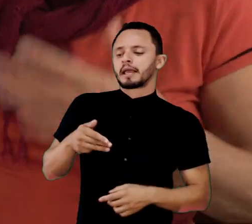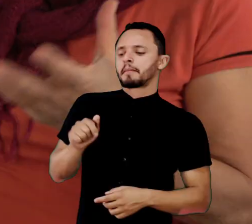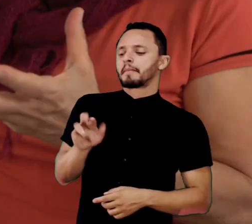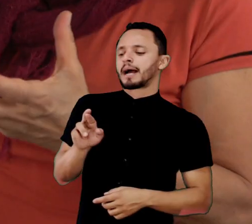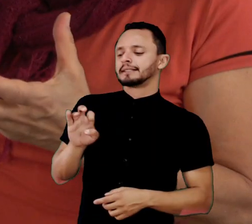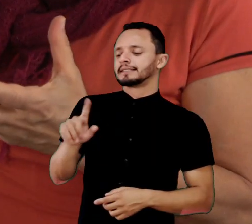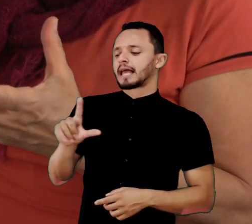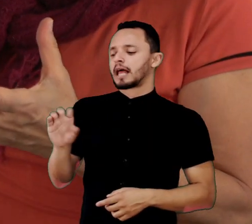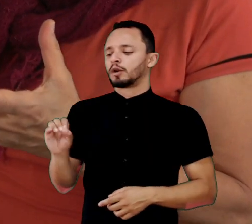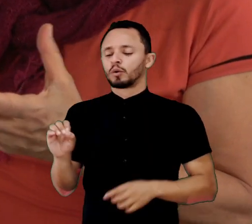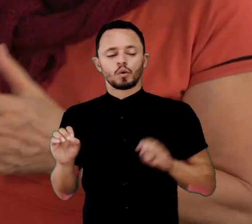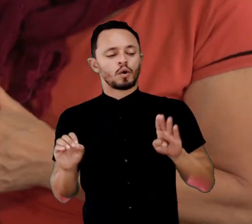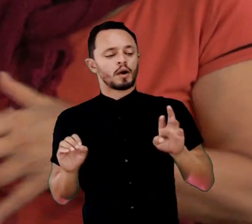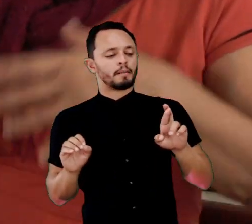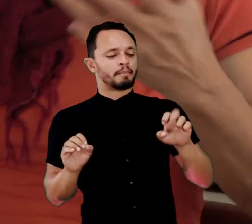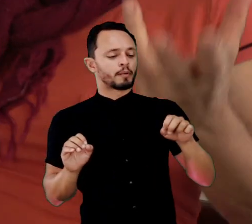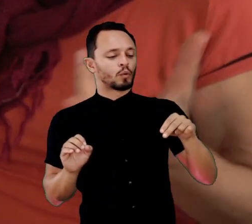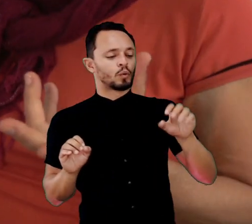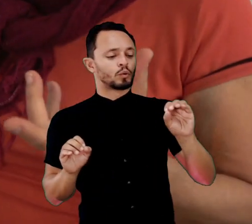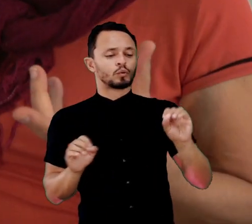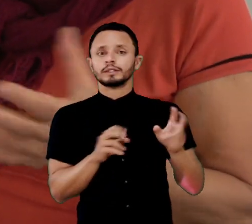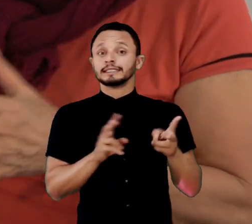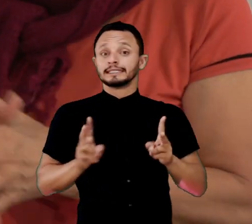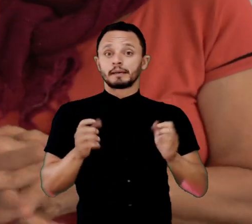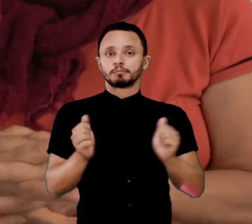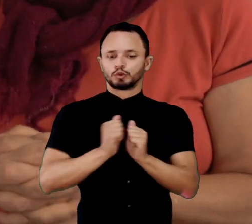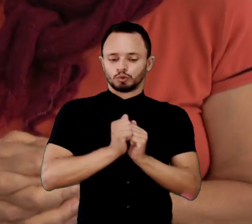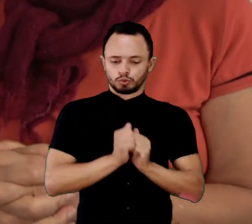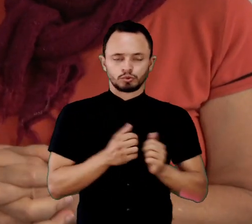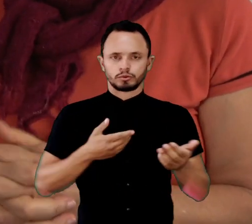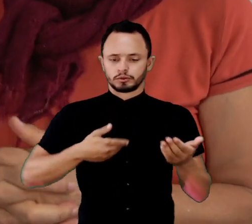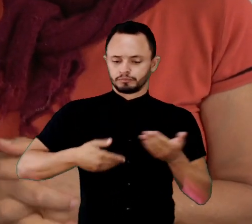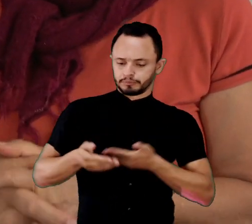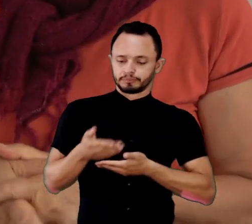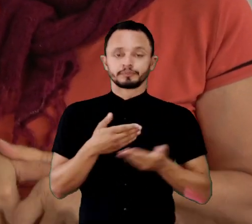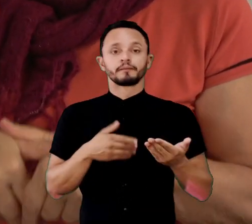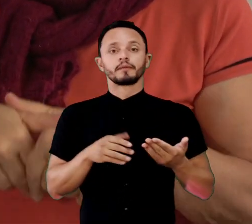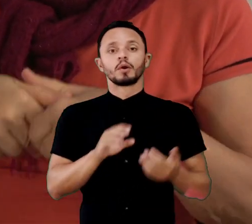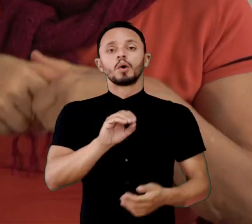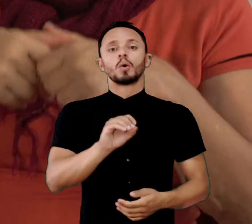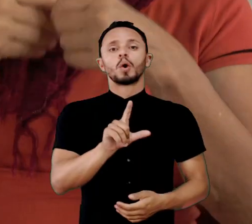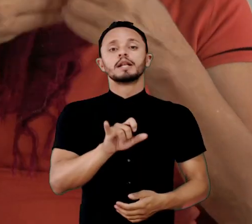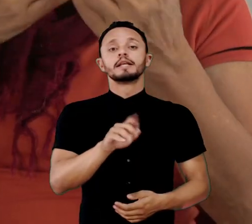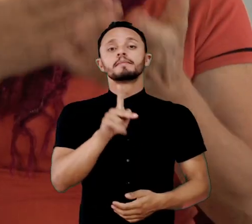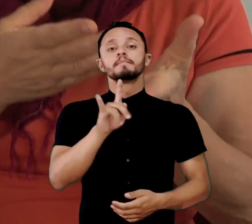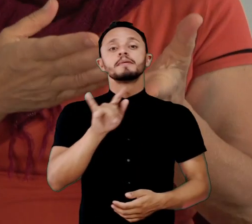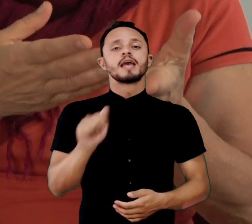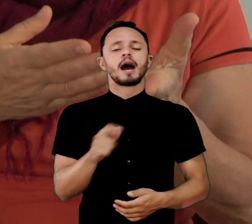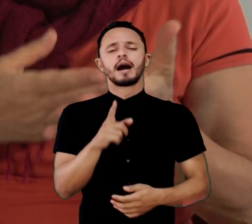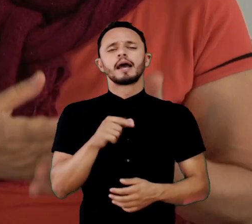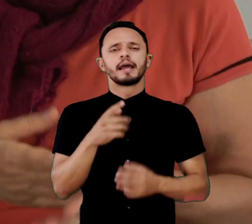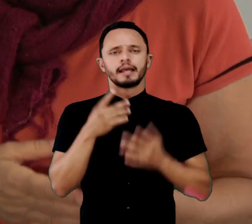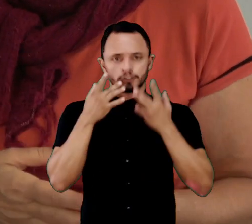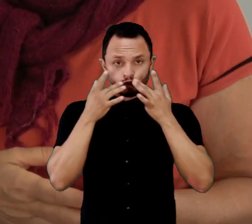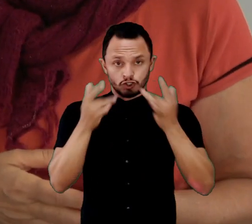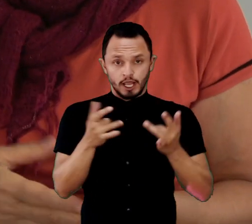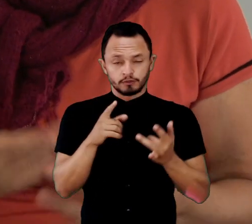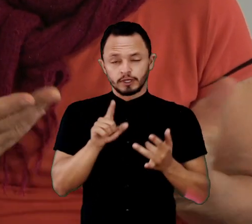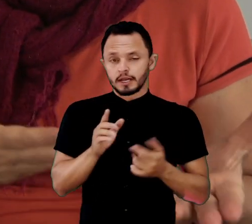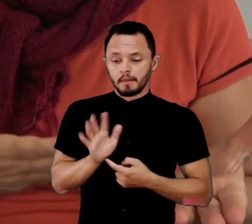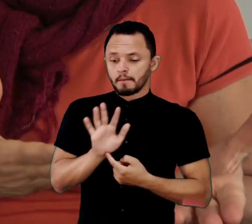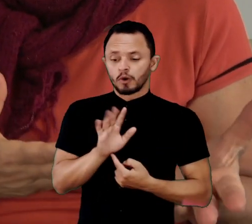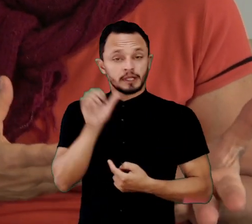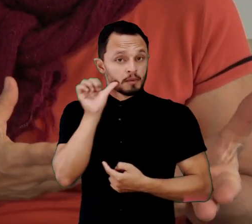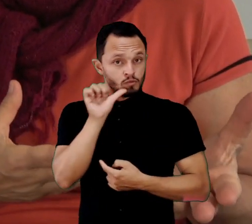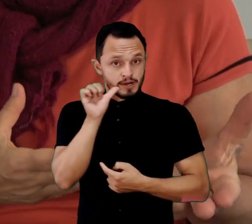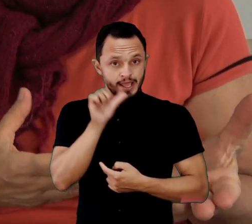E outras atividades. E o Olímpia, né, você pediu que eu falasse mais. O Olímpia é um espetáculo que é baseado na história de uma